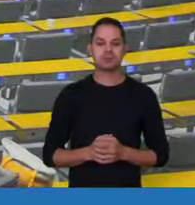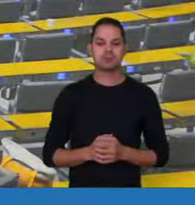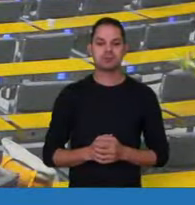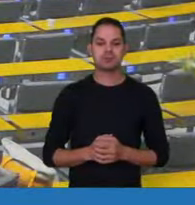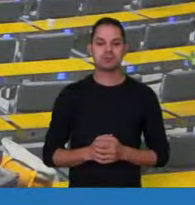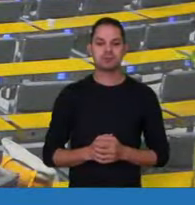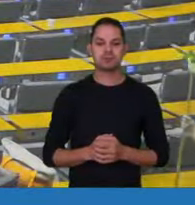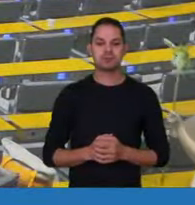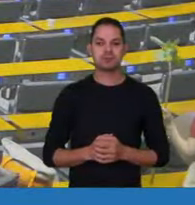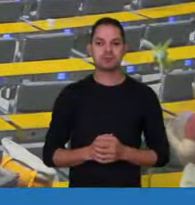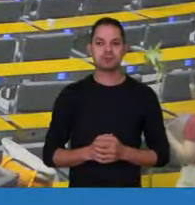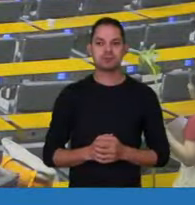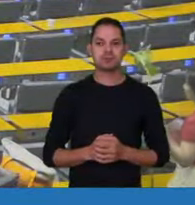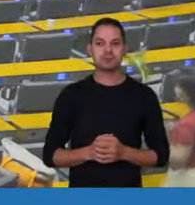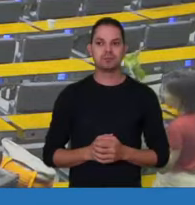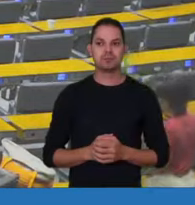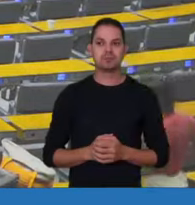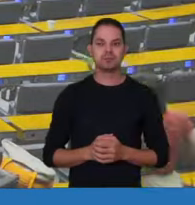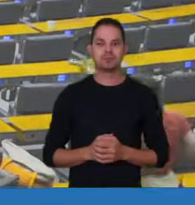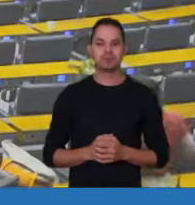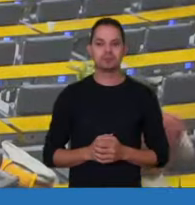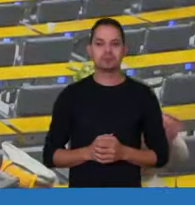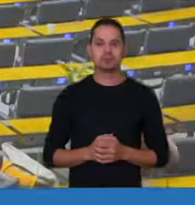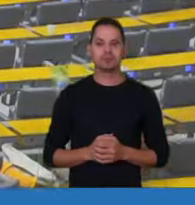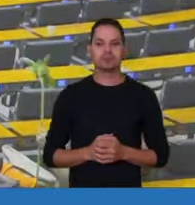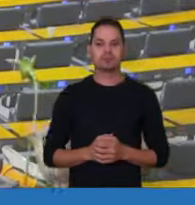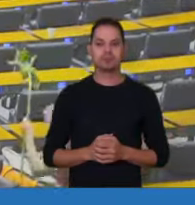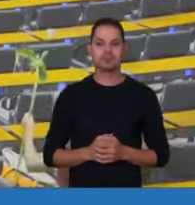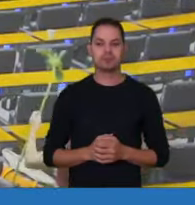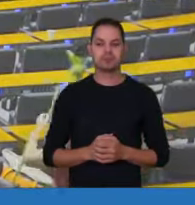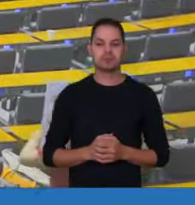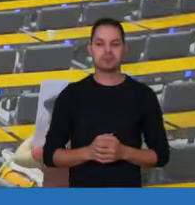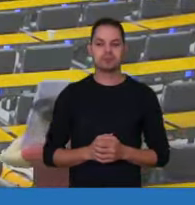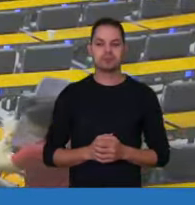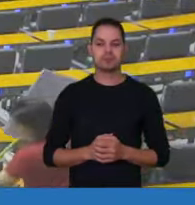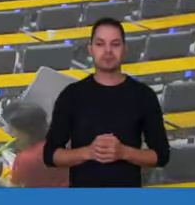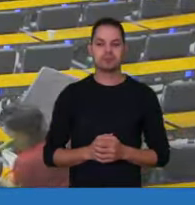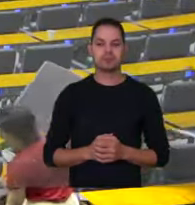A deputada ainda está falando, mas o áudio não